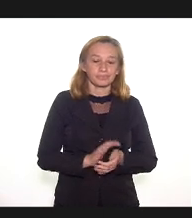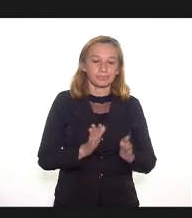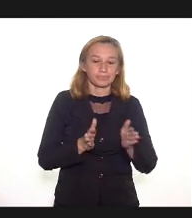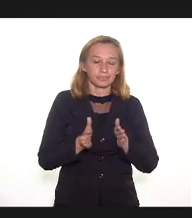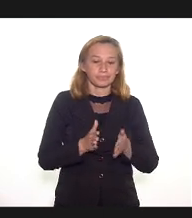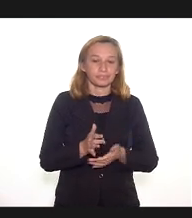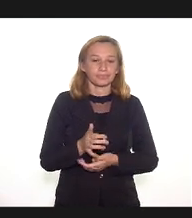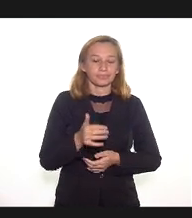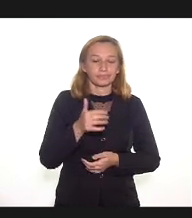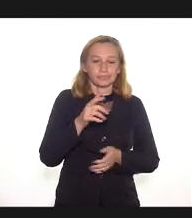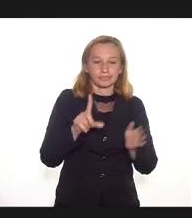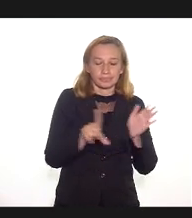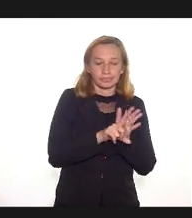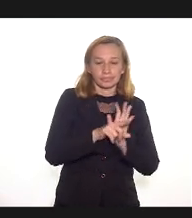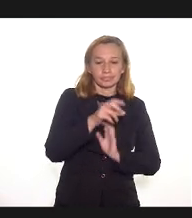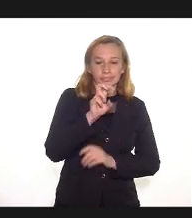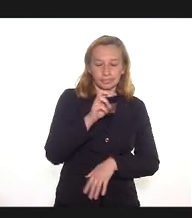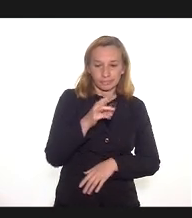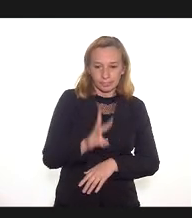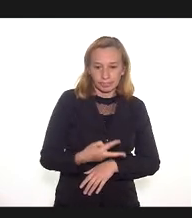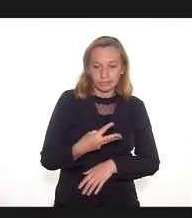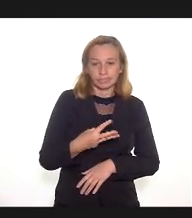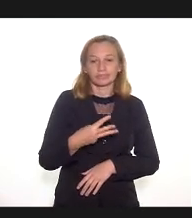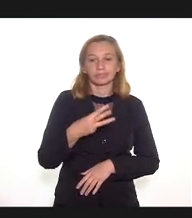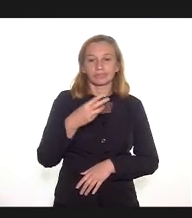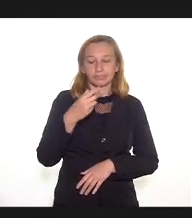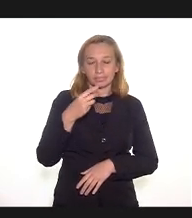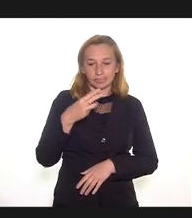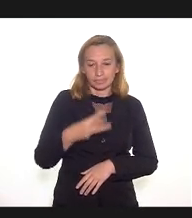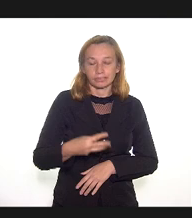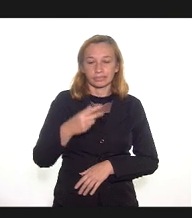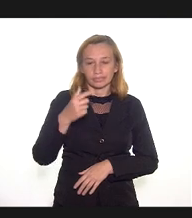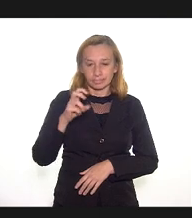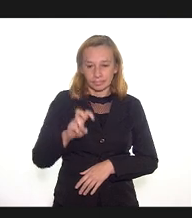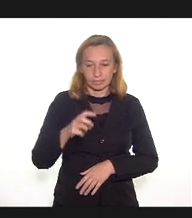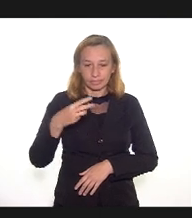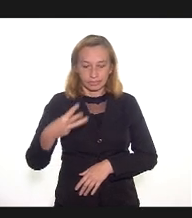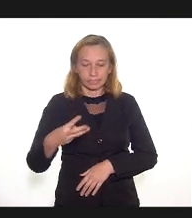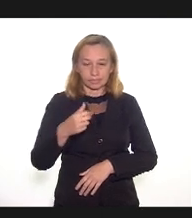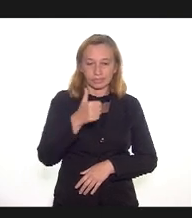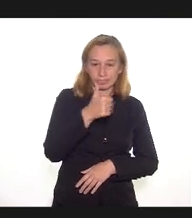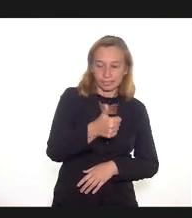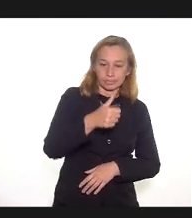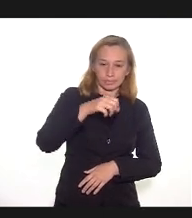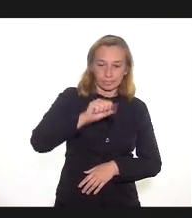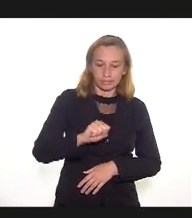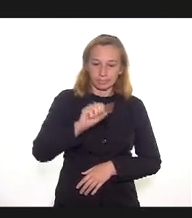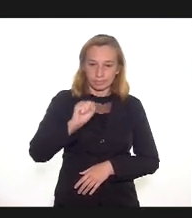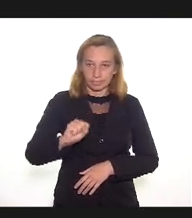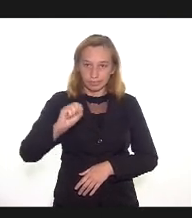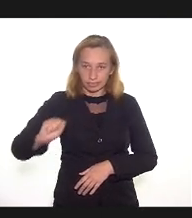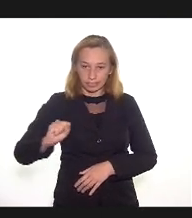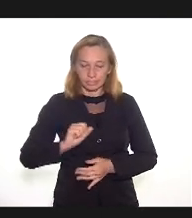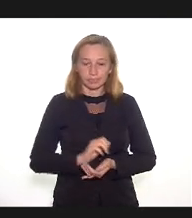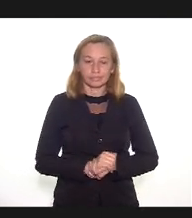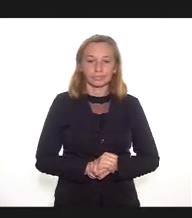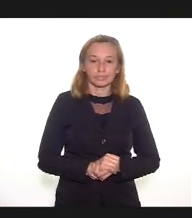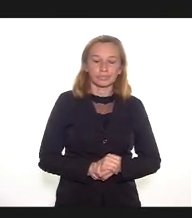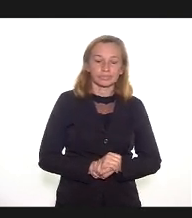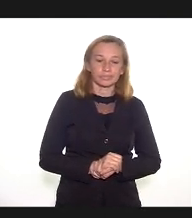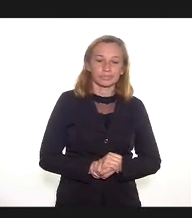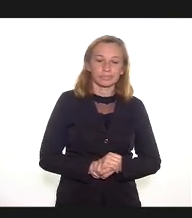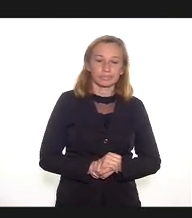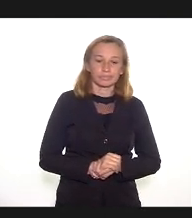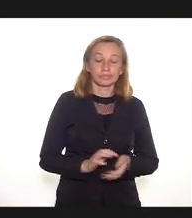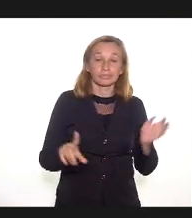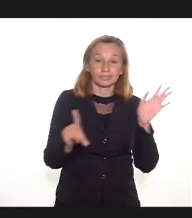3.653 de 1888 intitulada